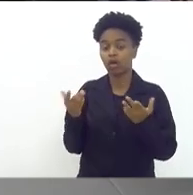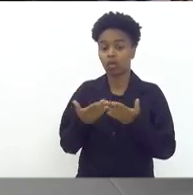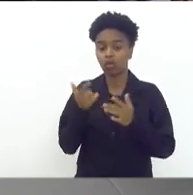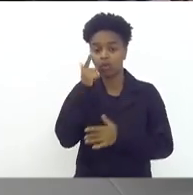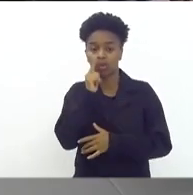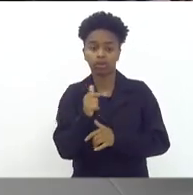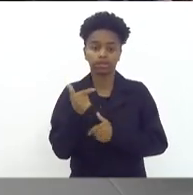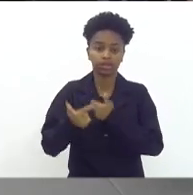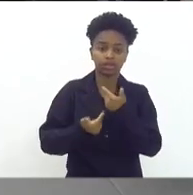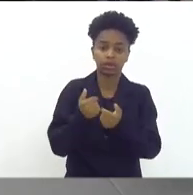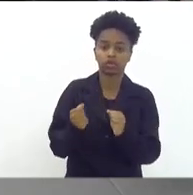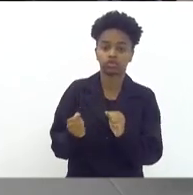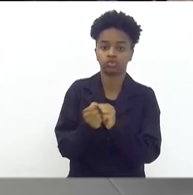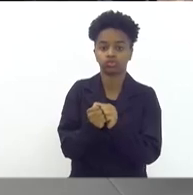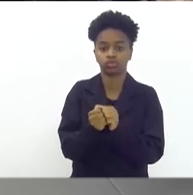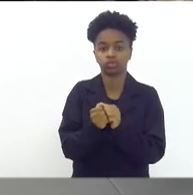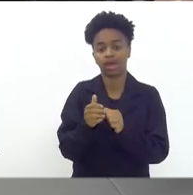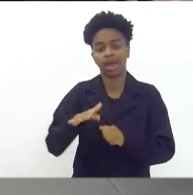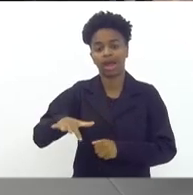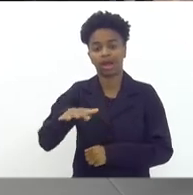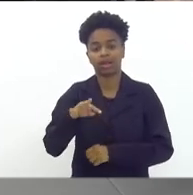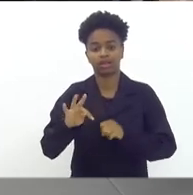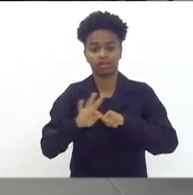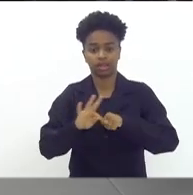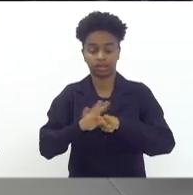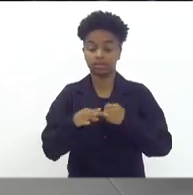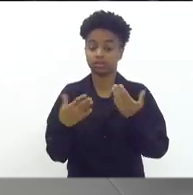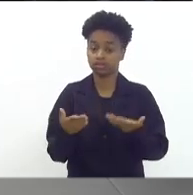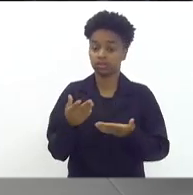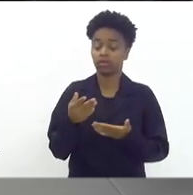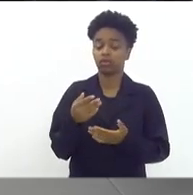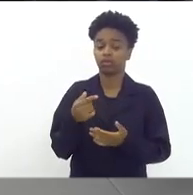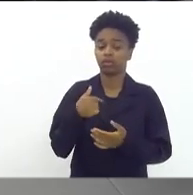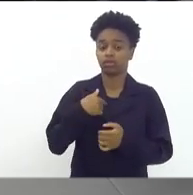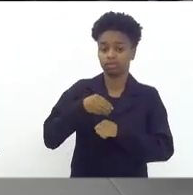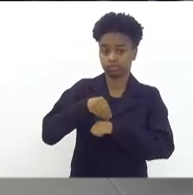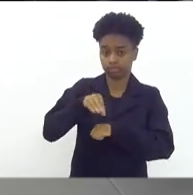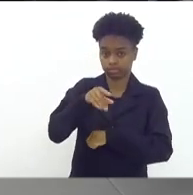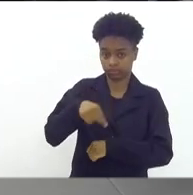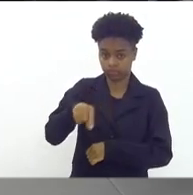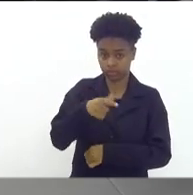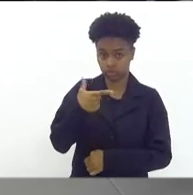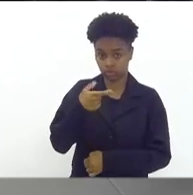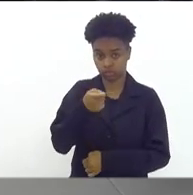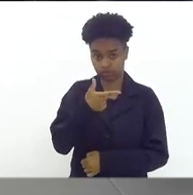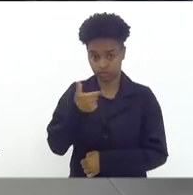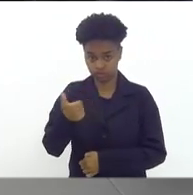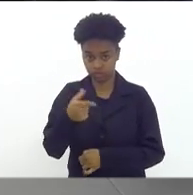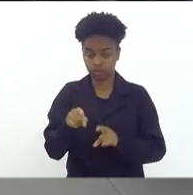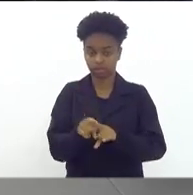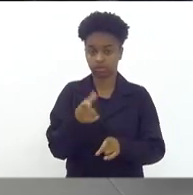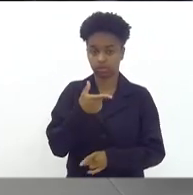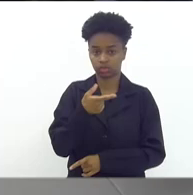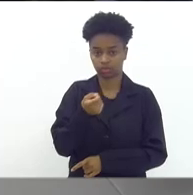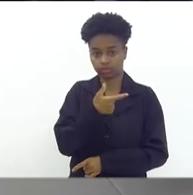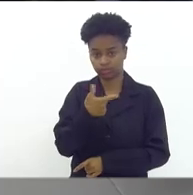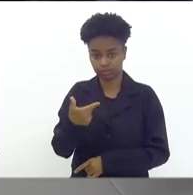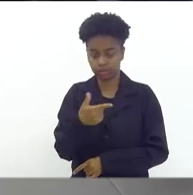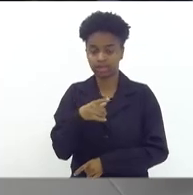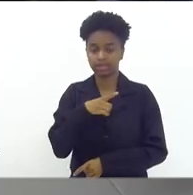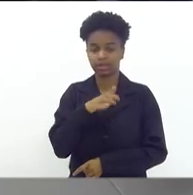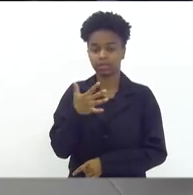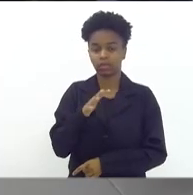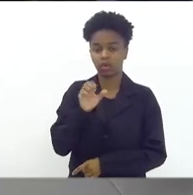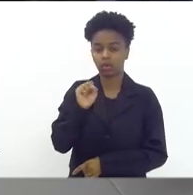a câmara com as câmaras técnicas então para os senhores terem ideia 2021/2022 praticamente 80%